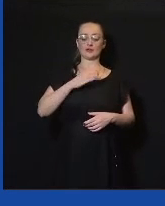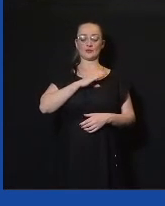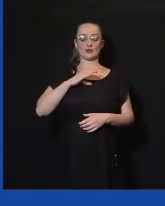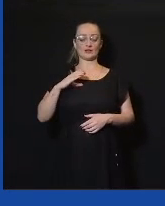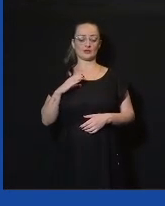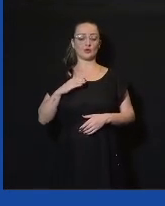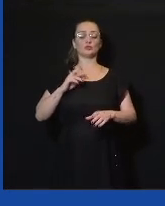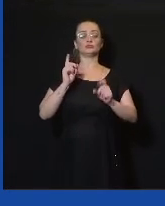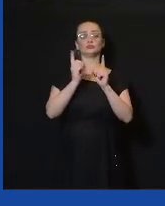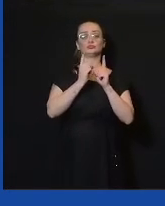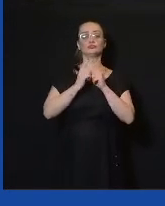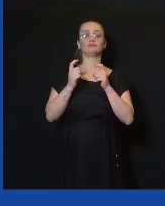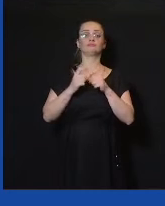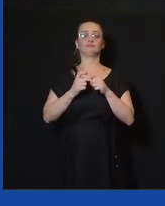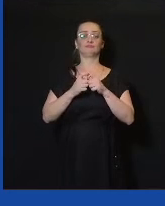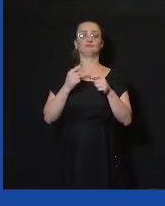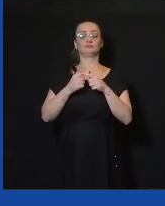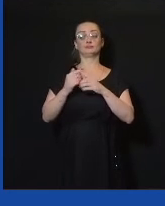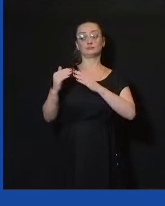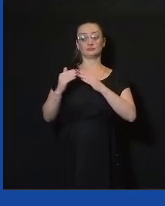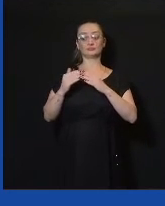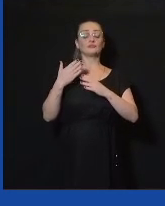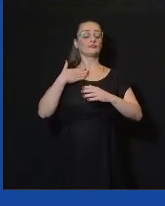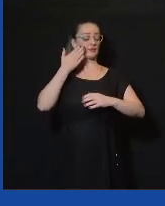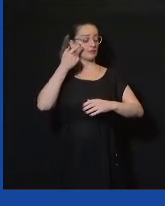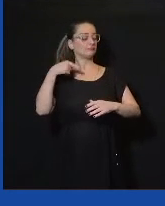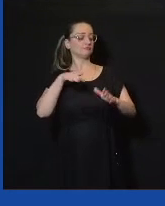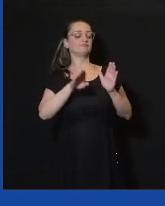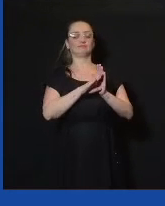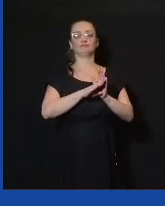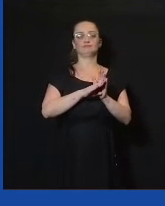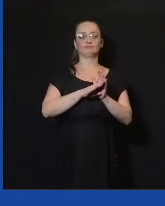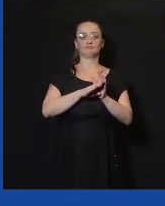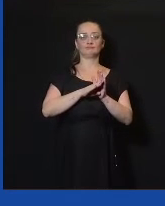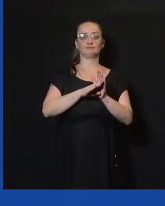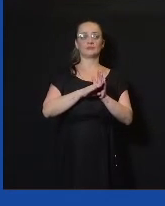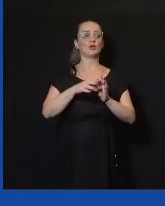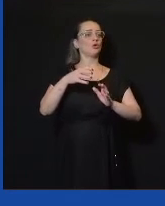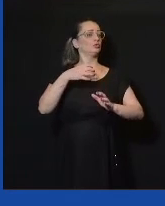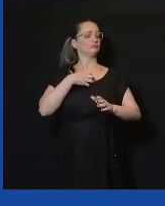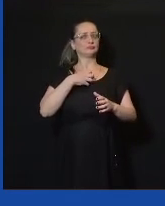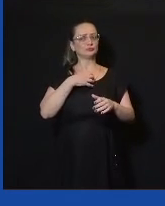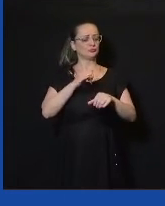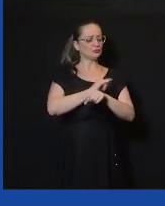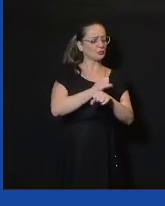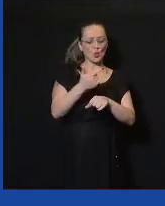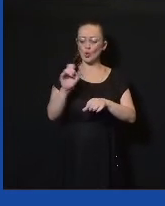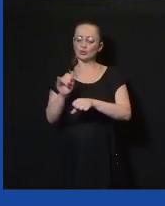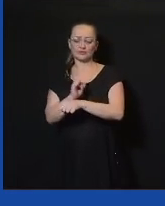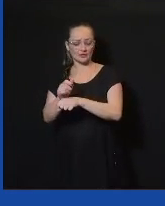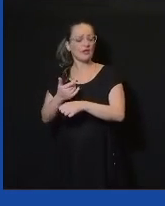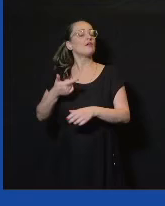médicos. Porque o morador, ele sabe que eu vou chegar lá. De um jeito ou de outro, eu vou chegar lá.